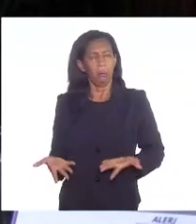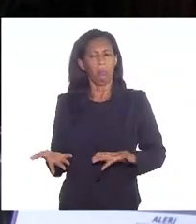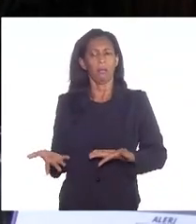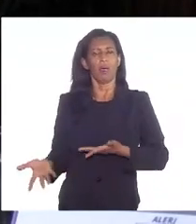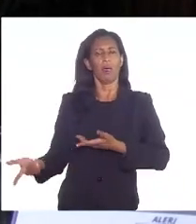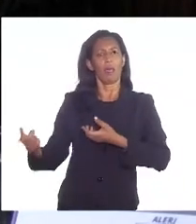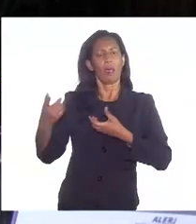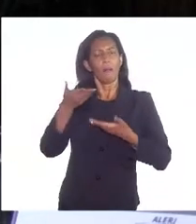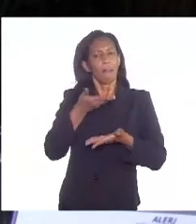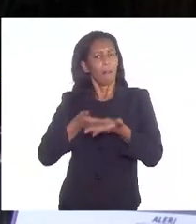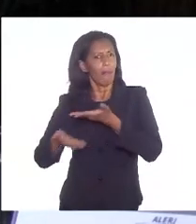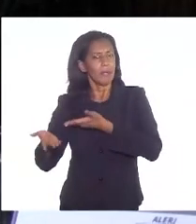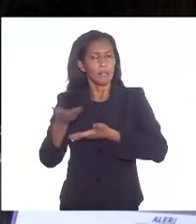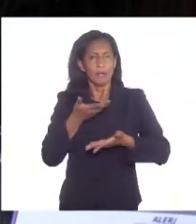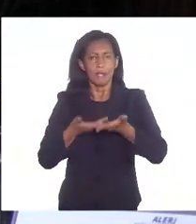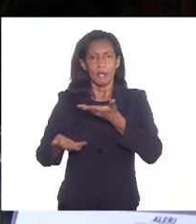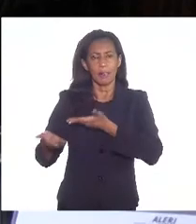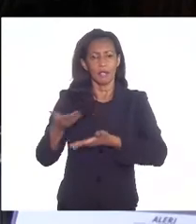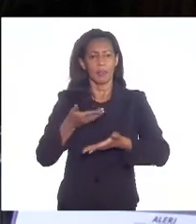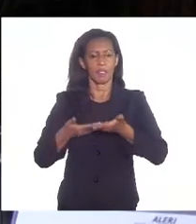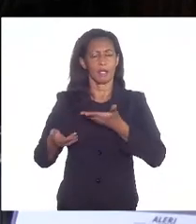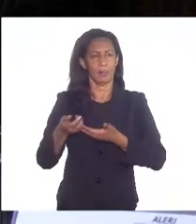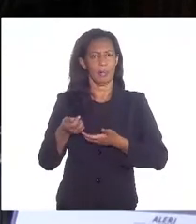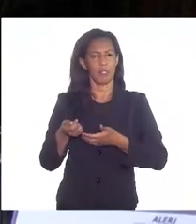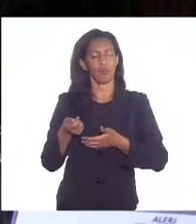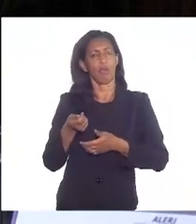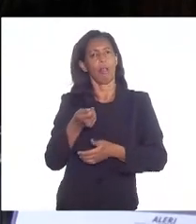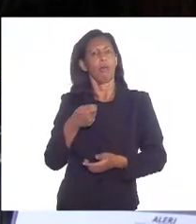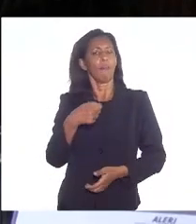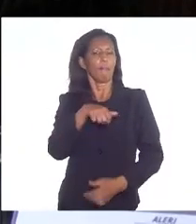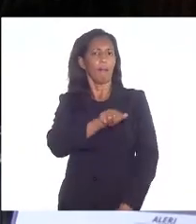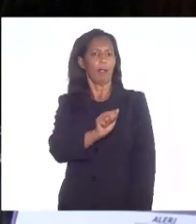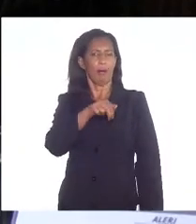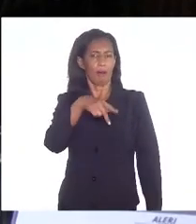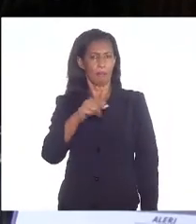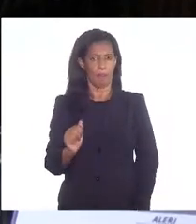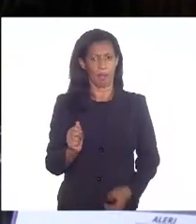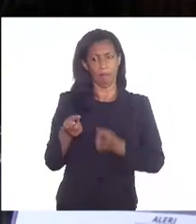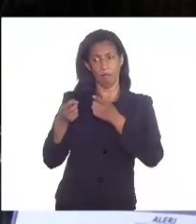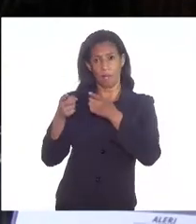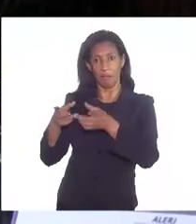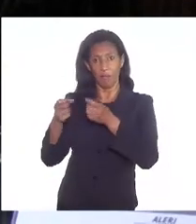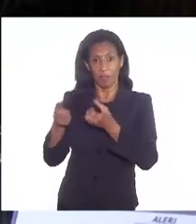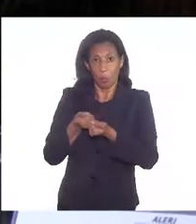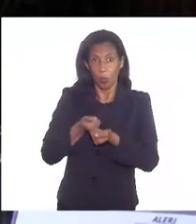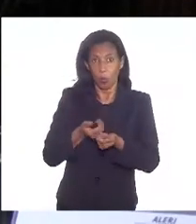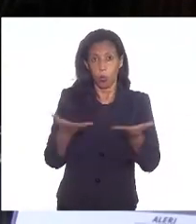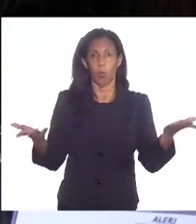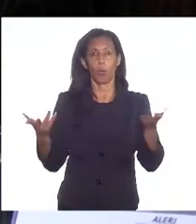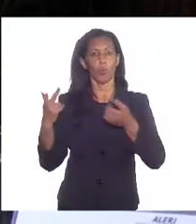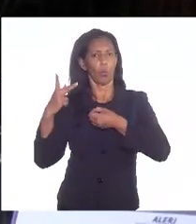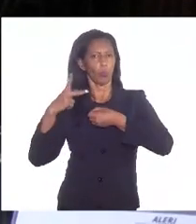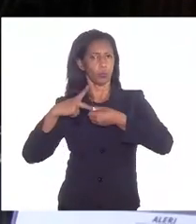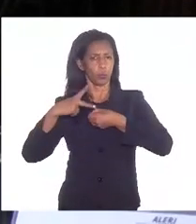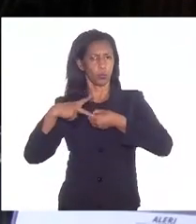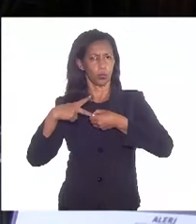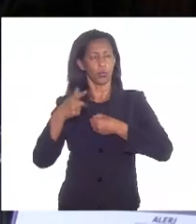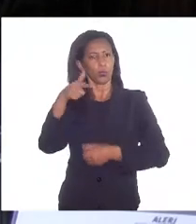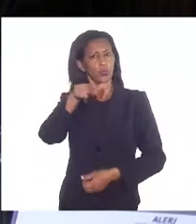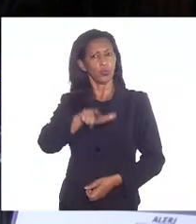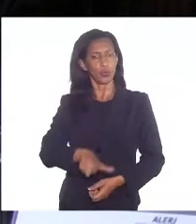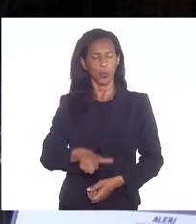outros segmentos regulados pela ANP, tais como revenda e a distribuição de combustível. Mais uma